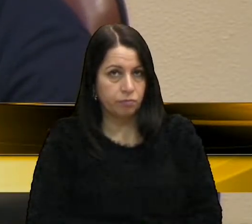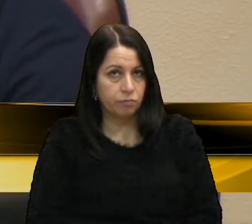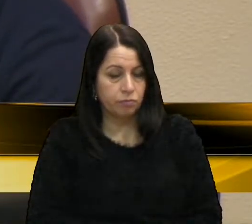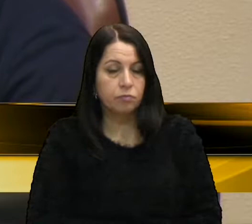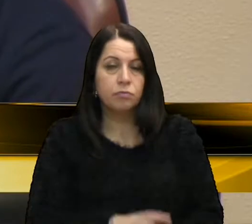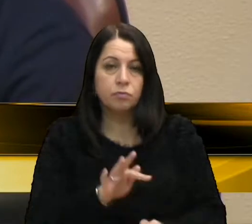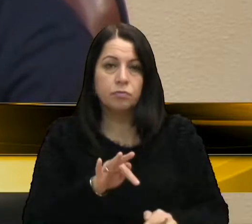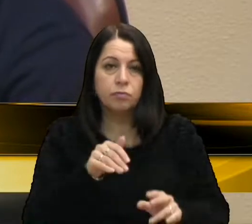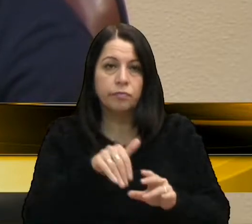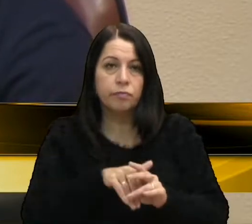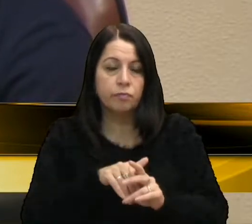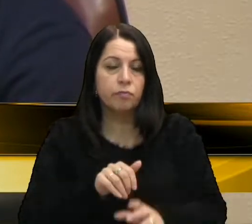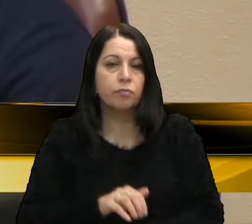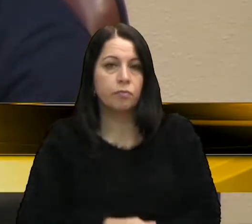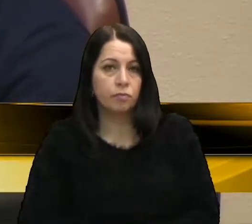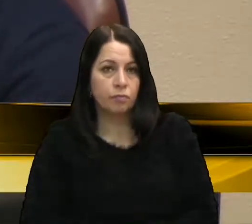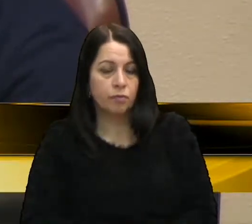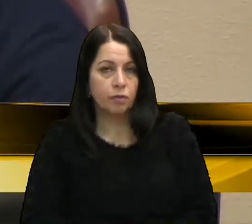Encerrada a votação.